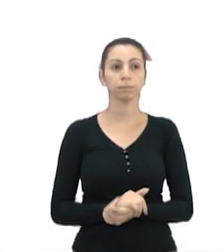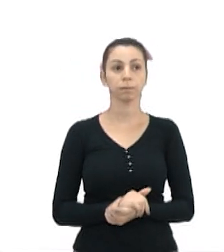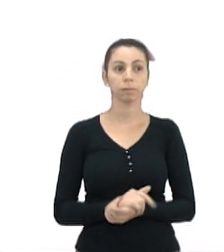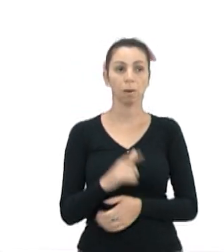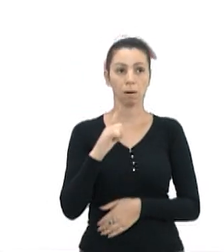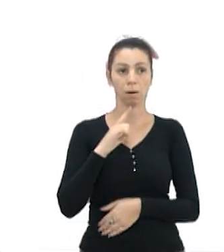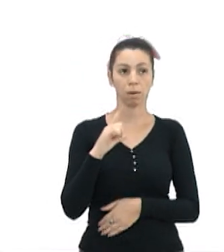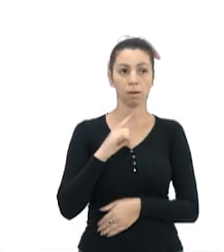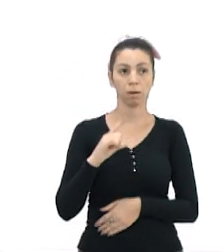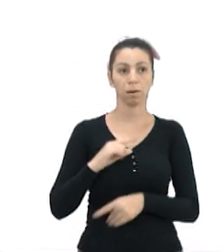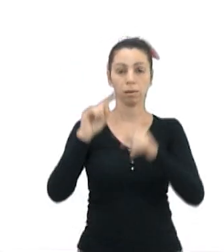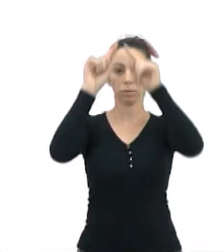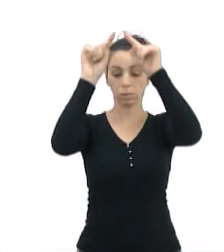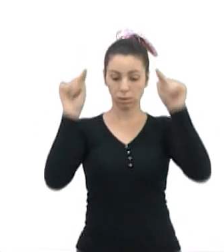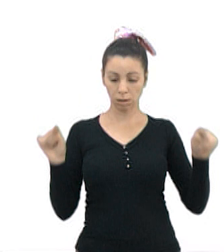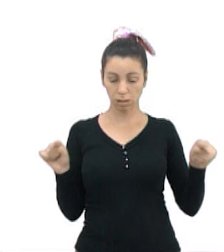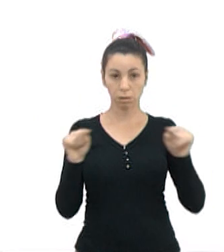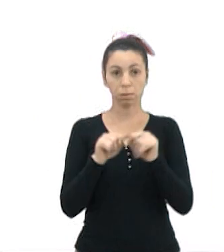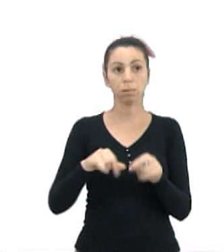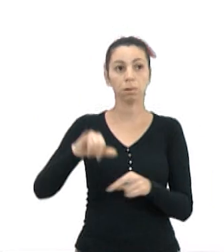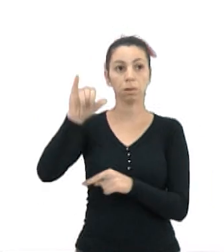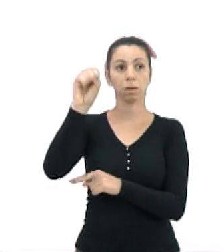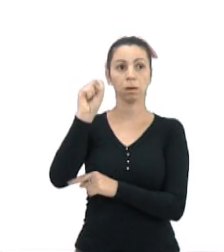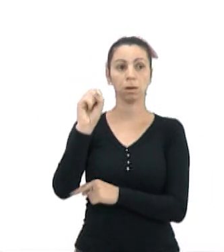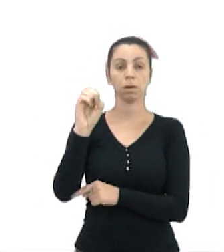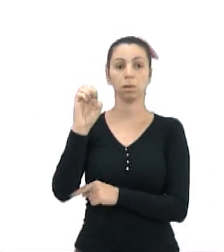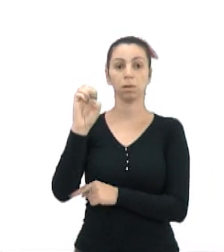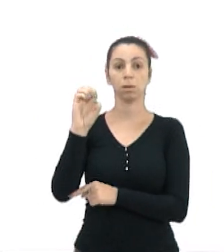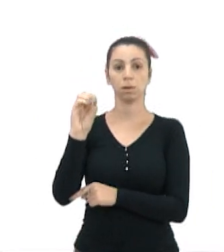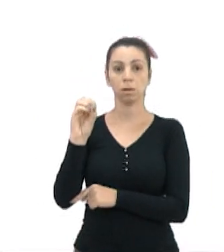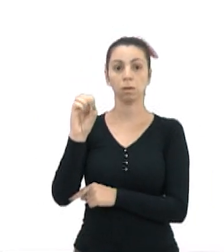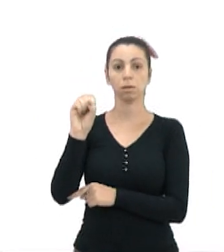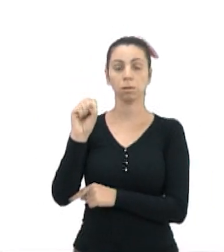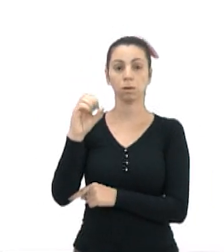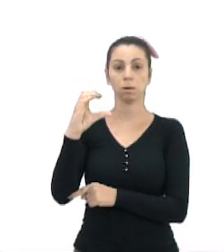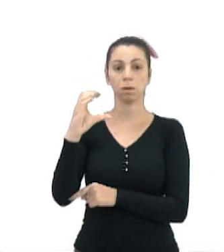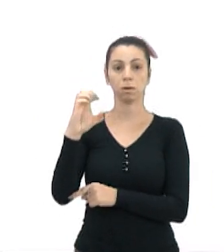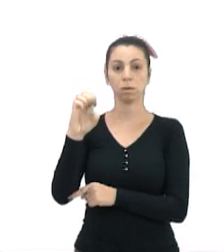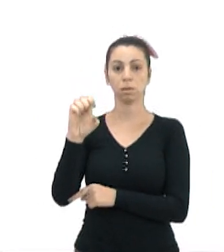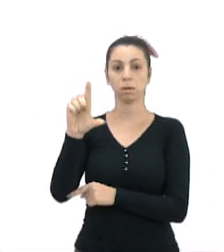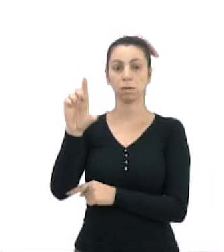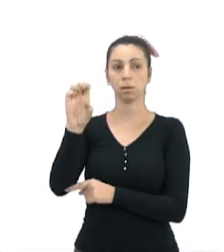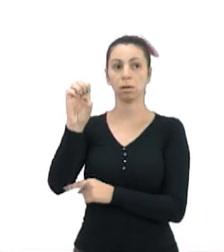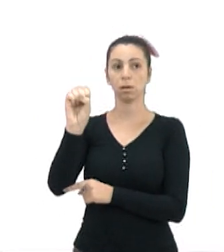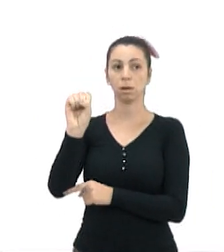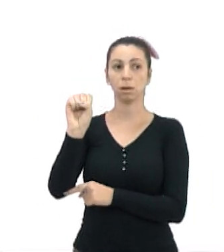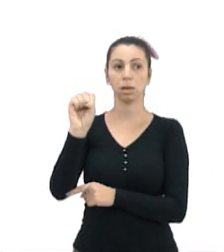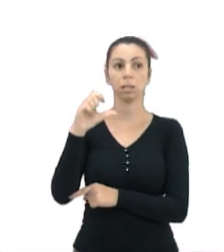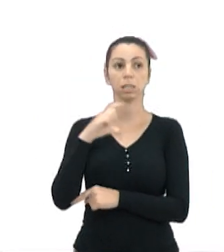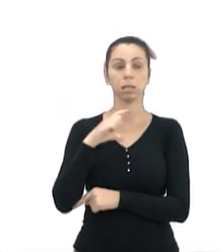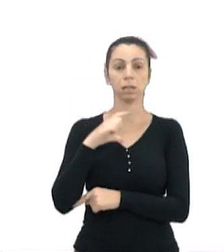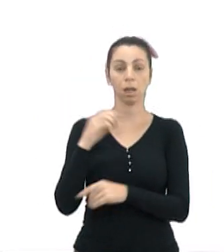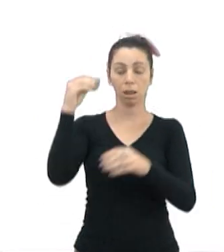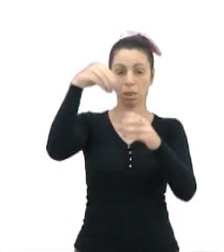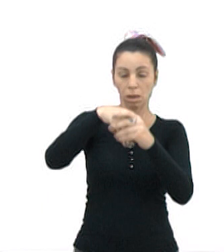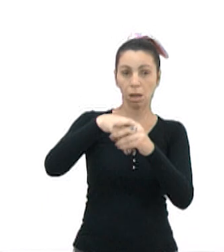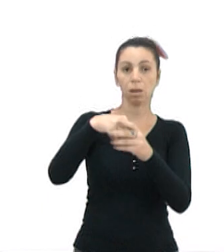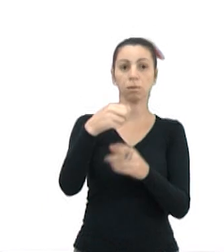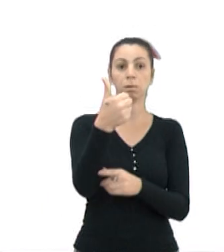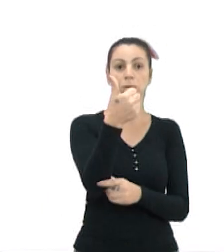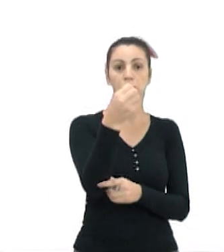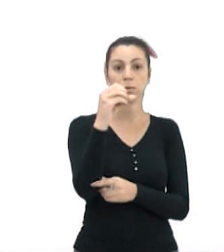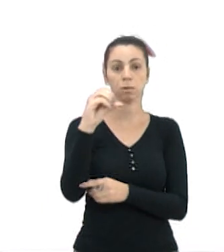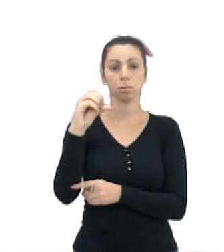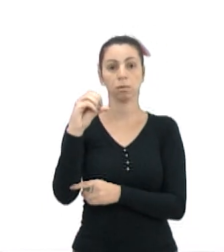dos ângulos internos mede 106 graus. Quanto mede os outros dois ângulos desse triângulo? Eu vou